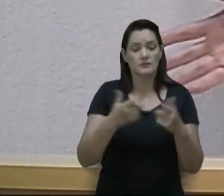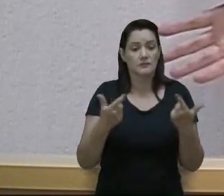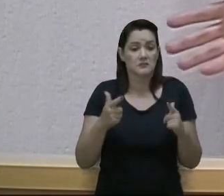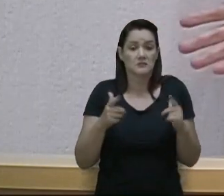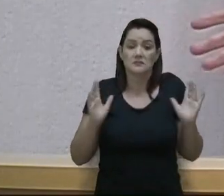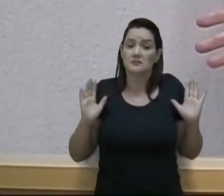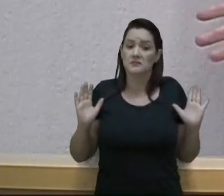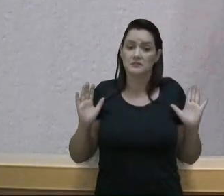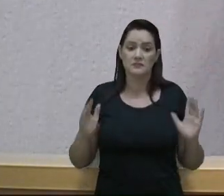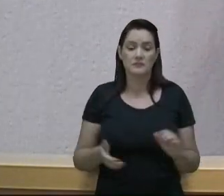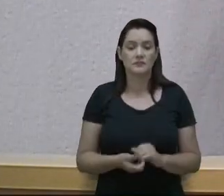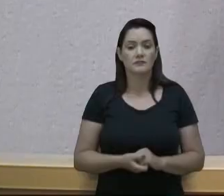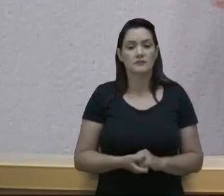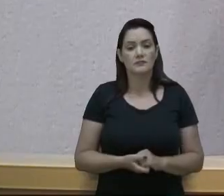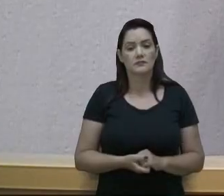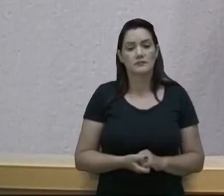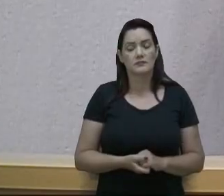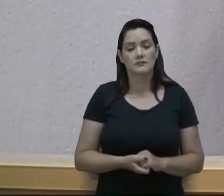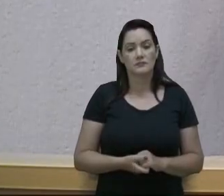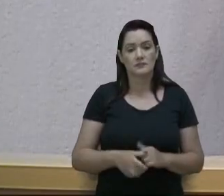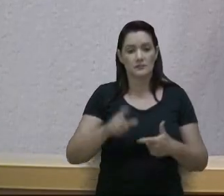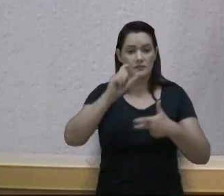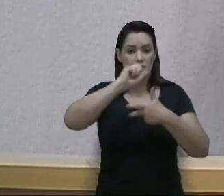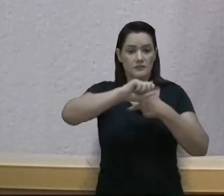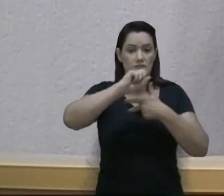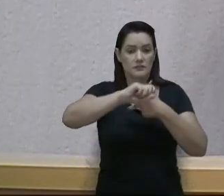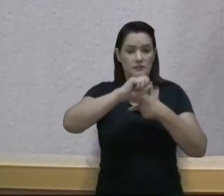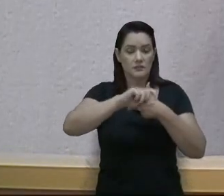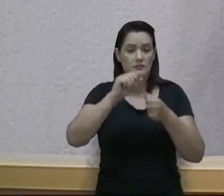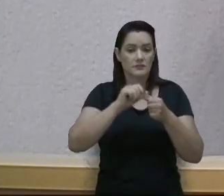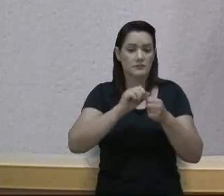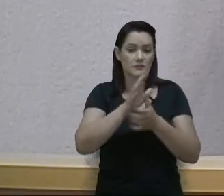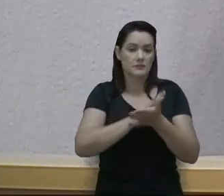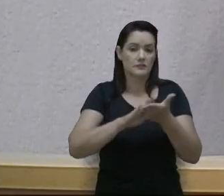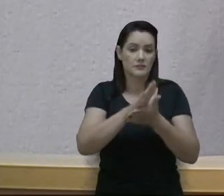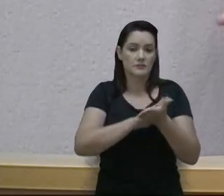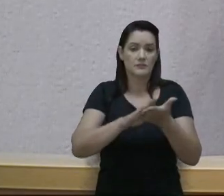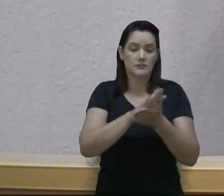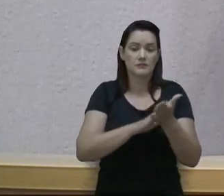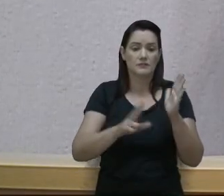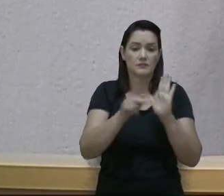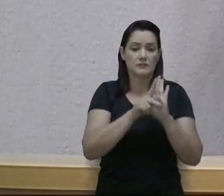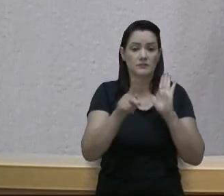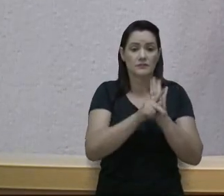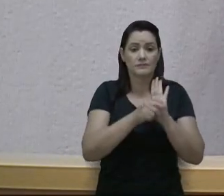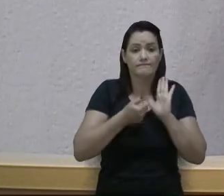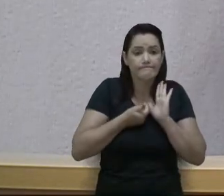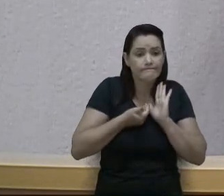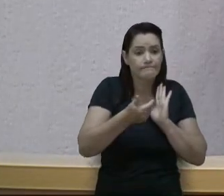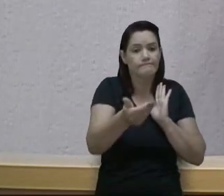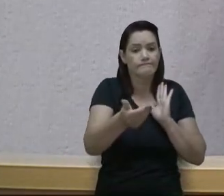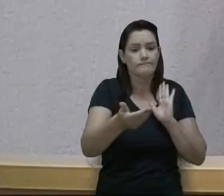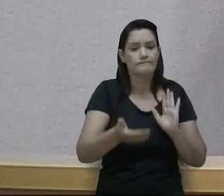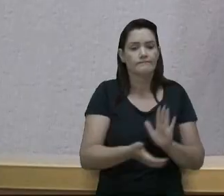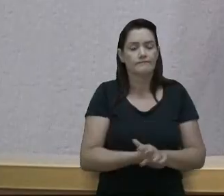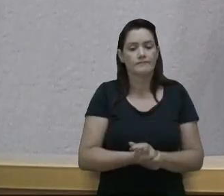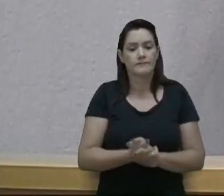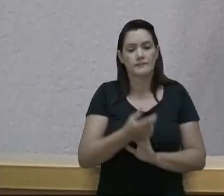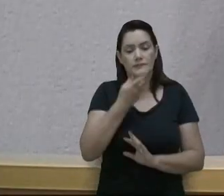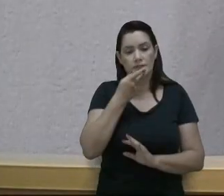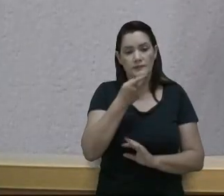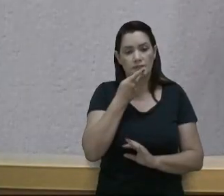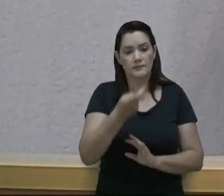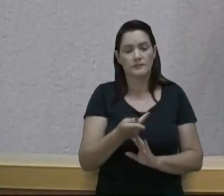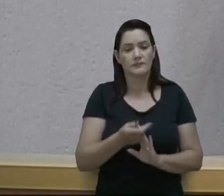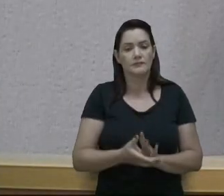temos. O Executivo não está fazendo a lição de casa e aqui o projeto não anda. Eu nem sei se está aqui, eu acho que foi